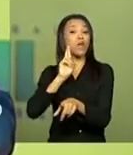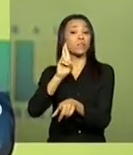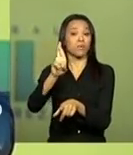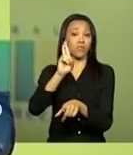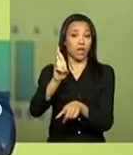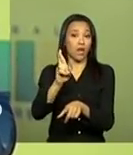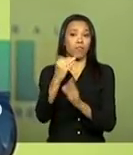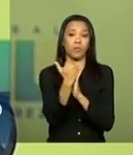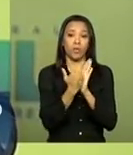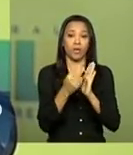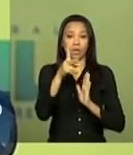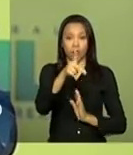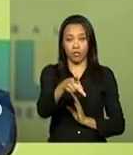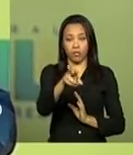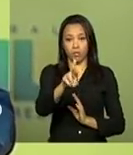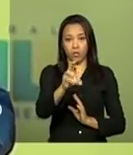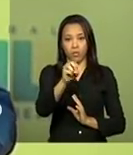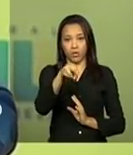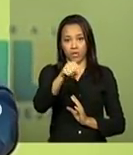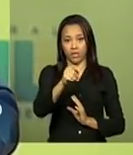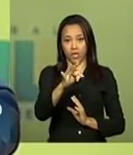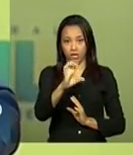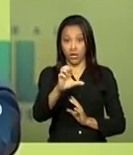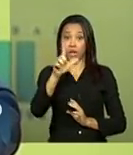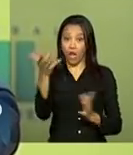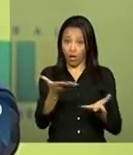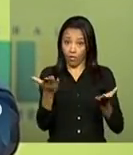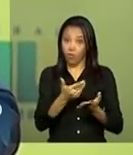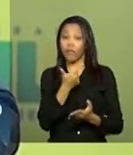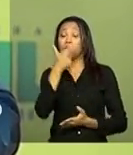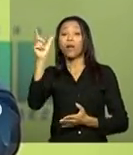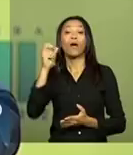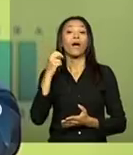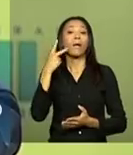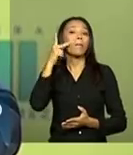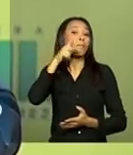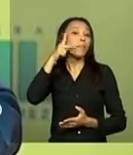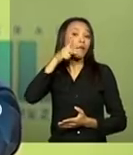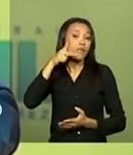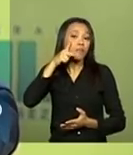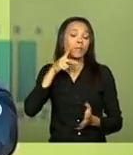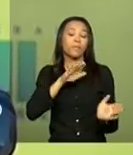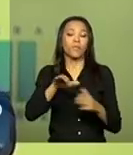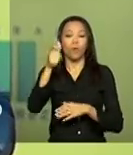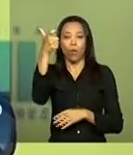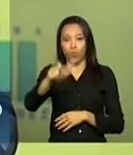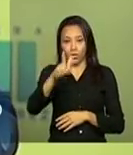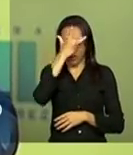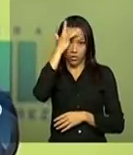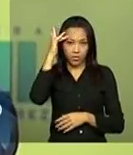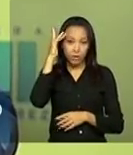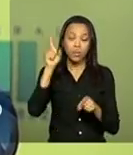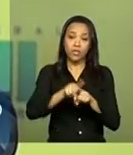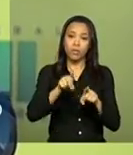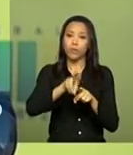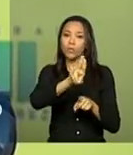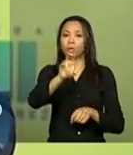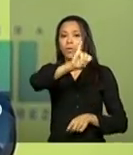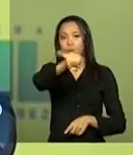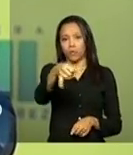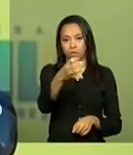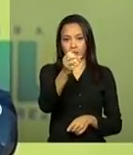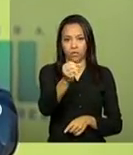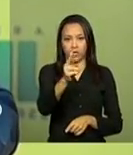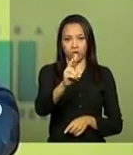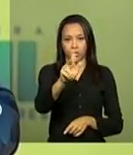agora a Secretaria de Educação da Paraíba. Cumprimentar a Marta Abramo, Jorge Messias, que ajudaram a construir essa Secretaria de